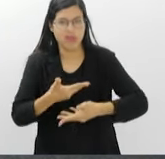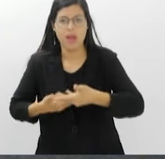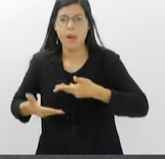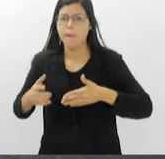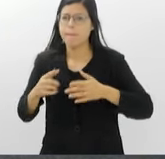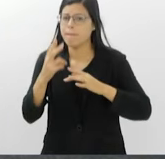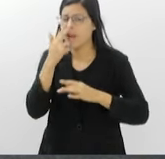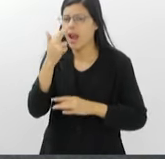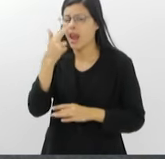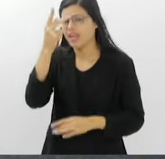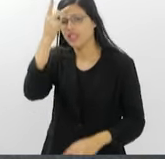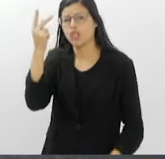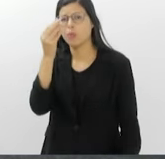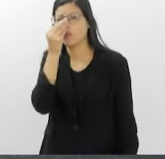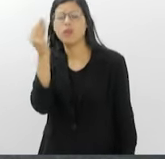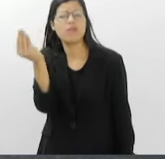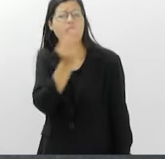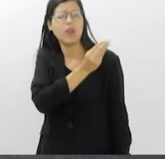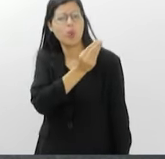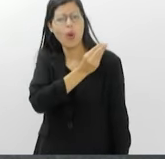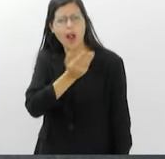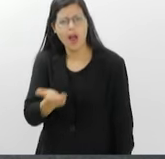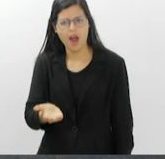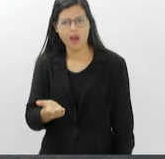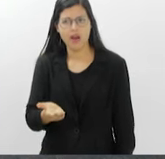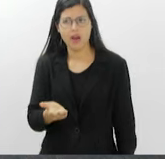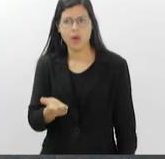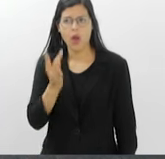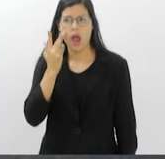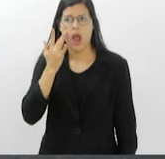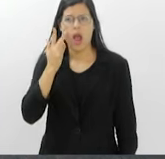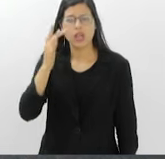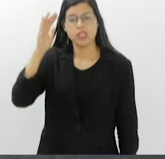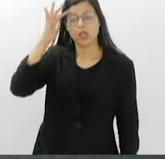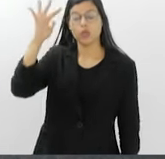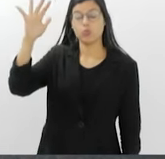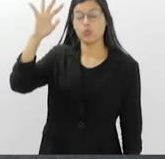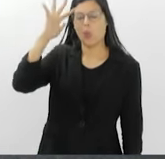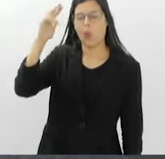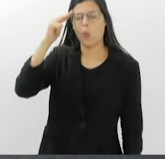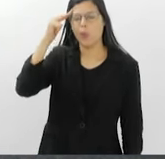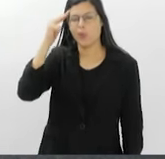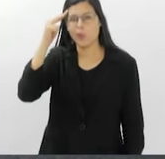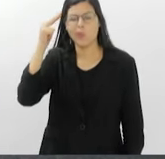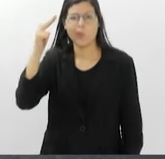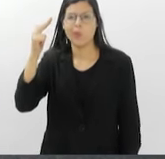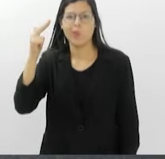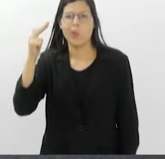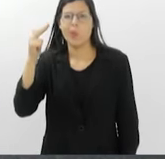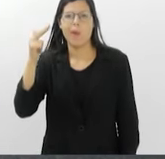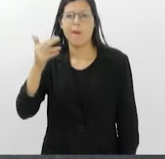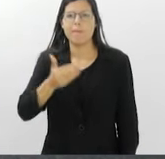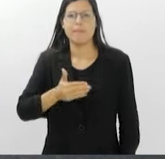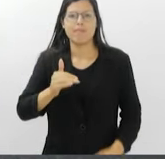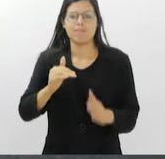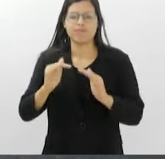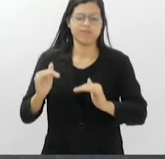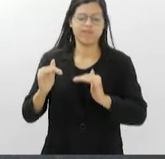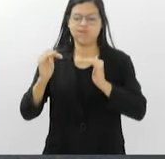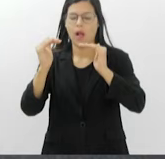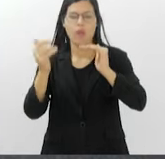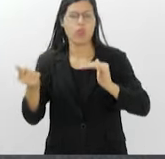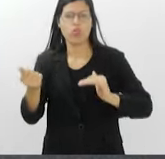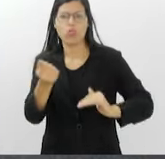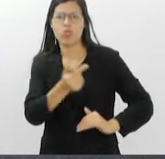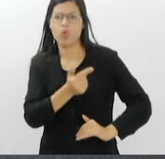surdo ou acha que os seus sonhos são maiores que os interesses coletivos, inclusive do